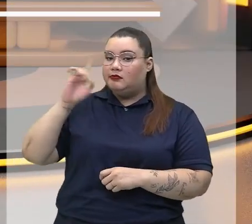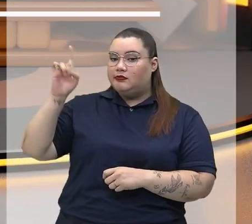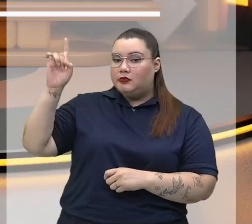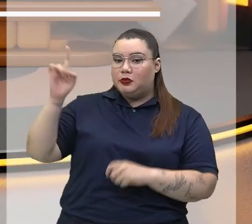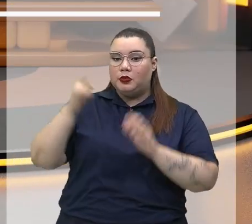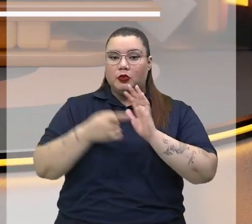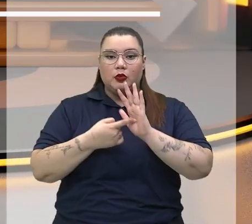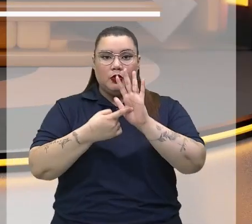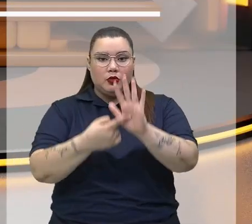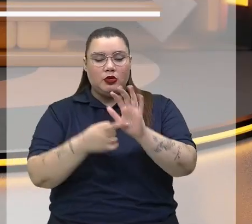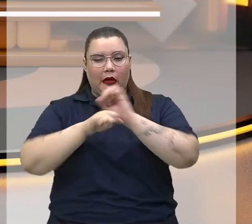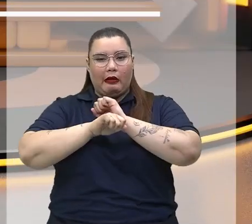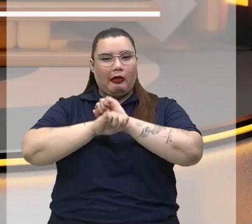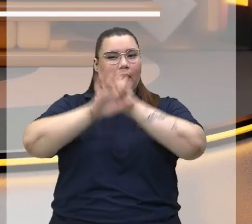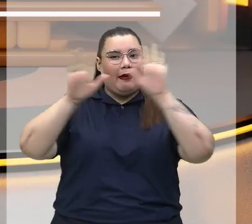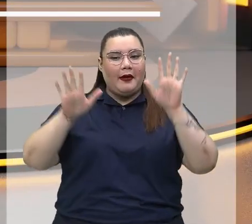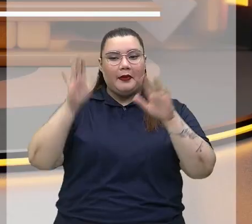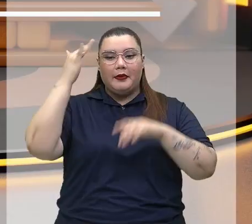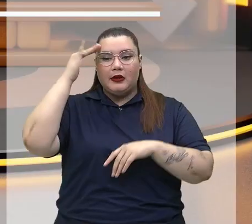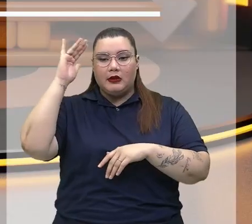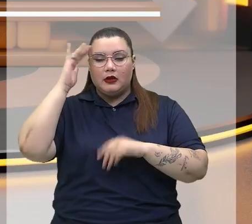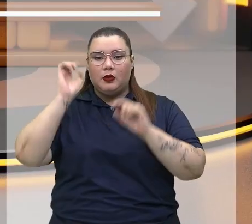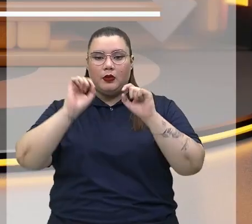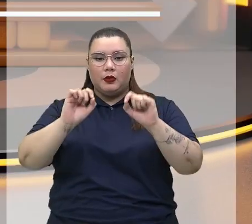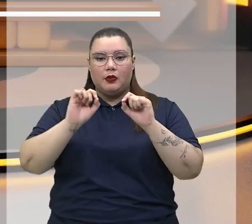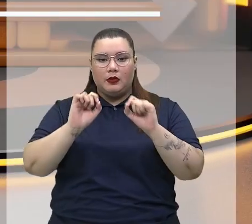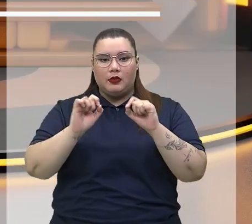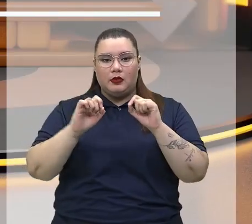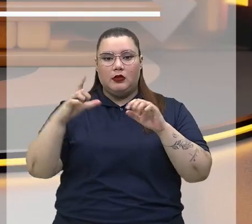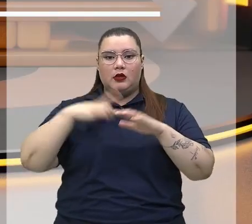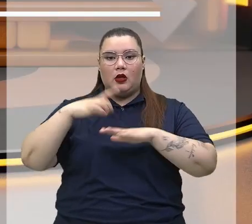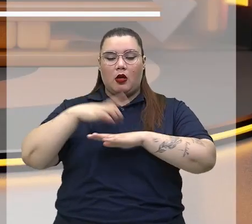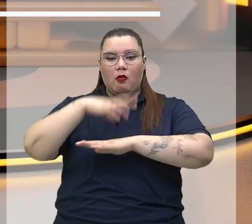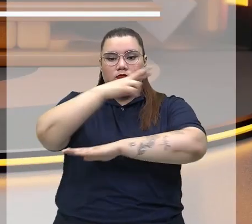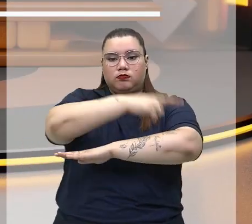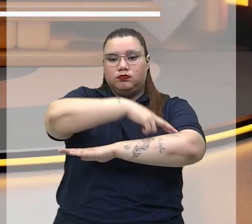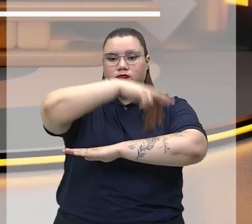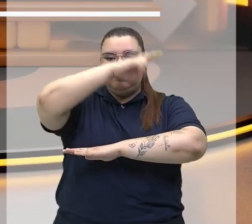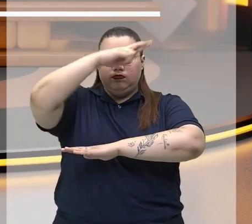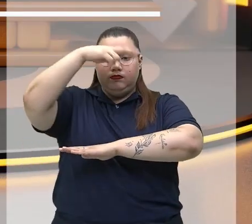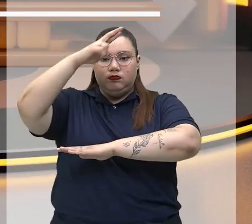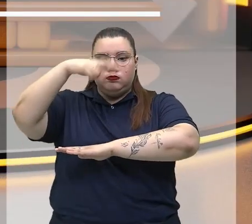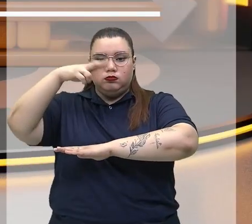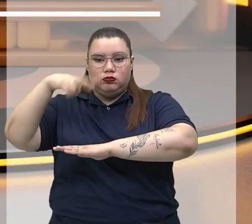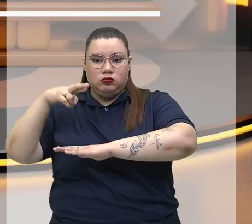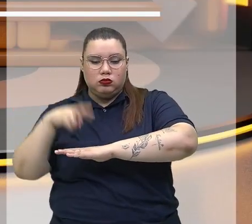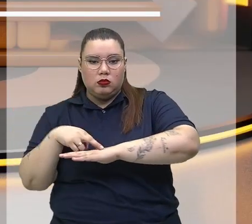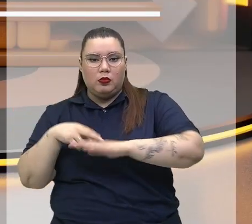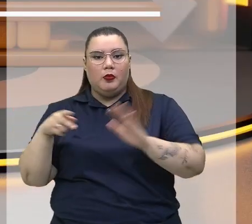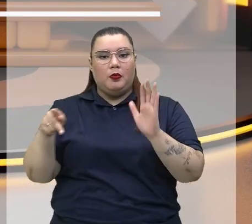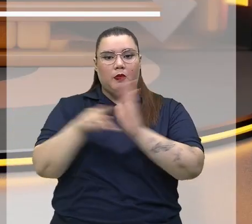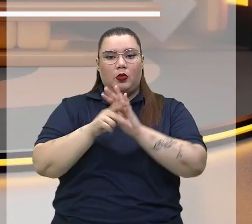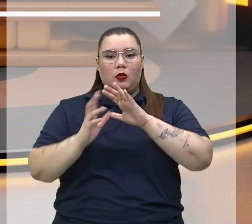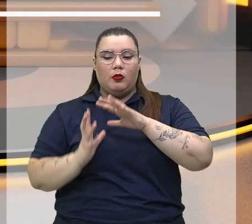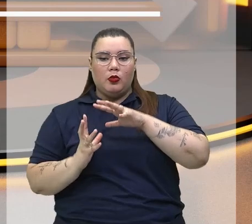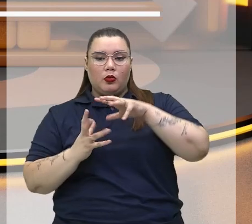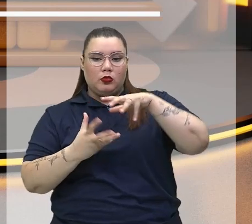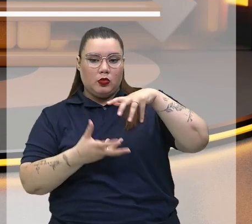vai ver claramente as partes altas e as partes mais baixas do